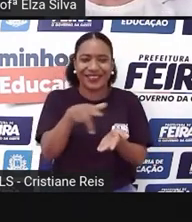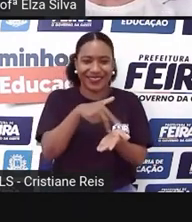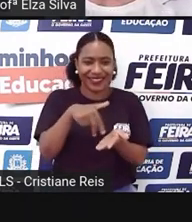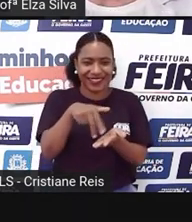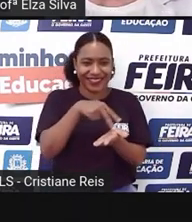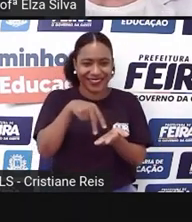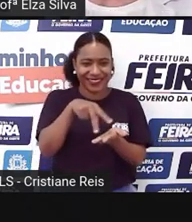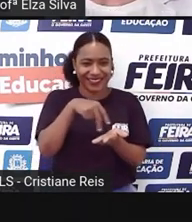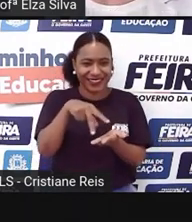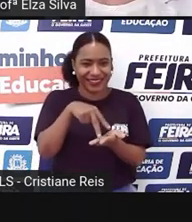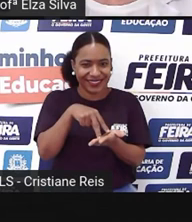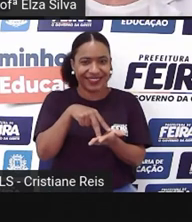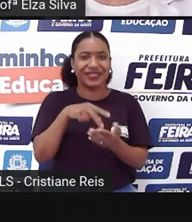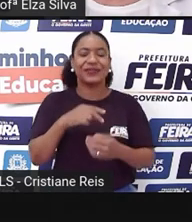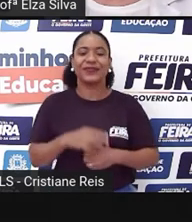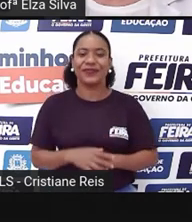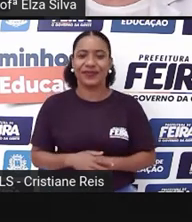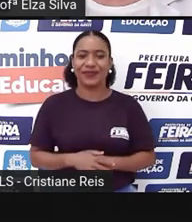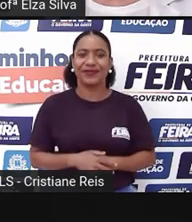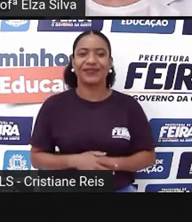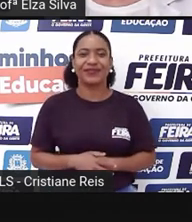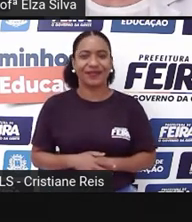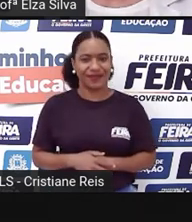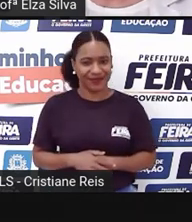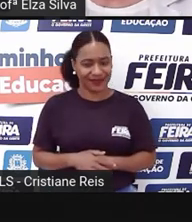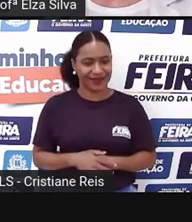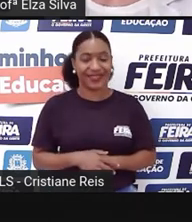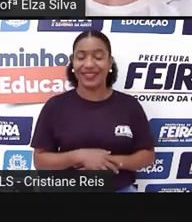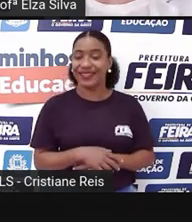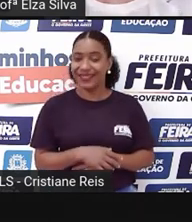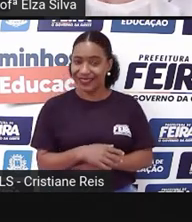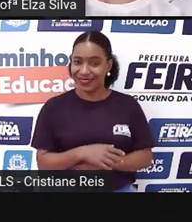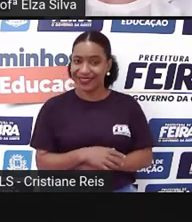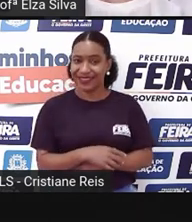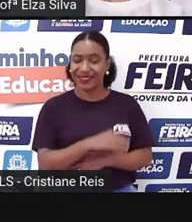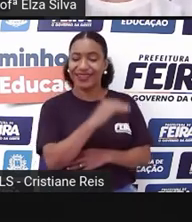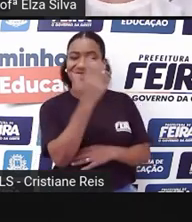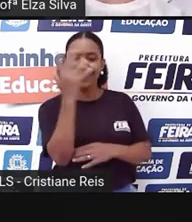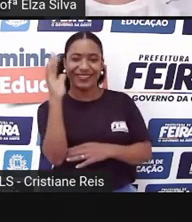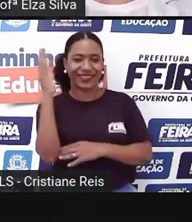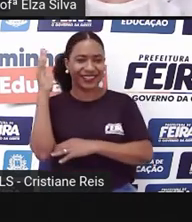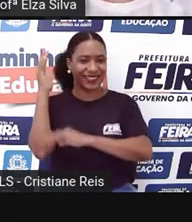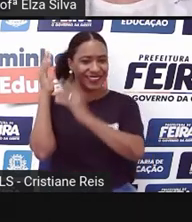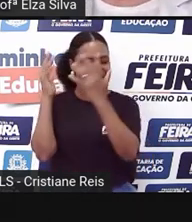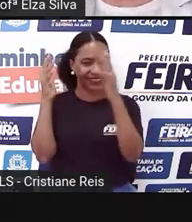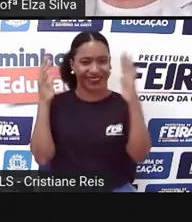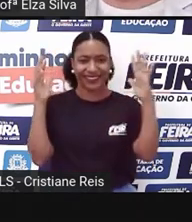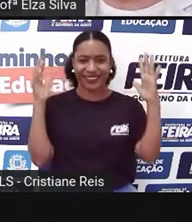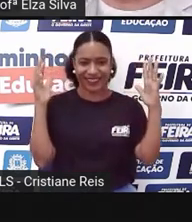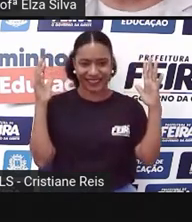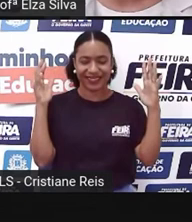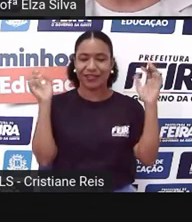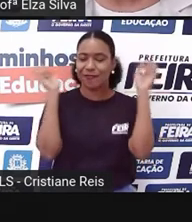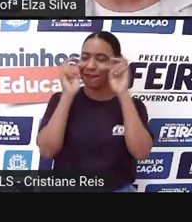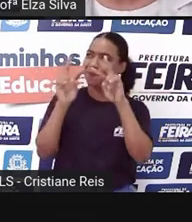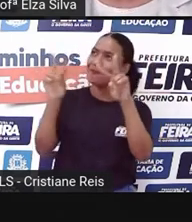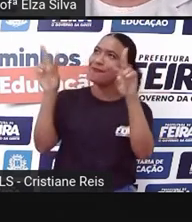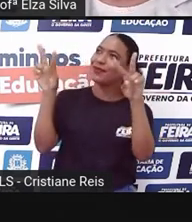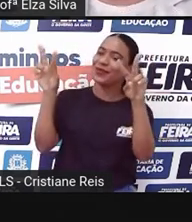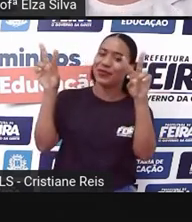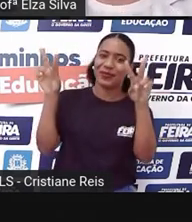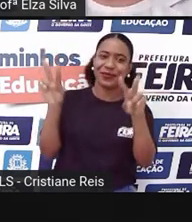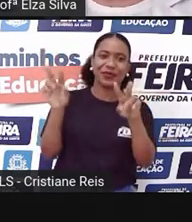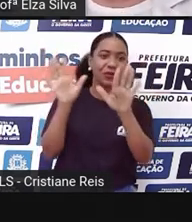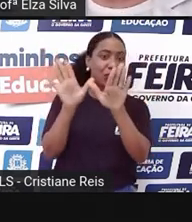naturally, I really like bird watching. Exatamente, observar os pássaros não é o